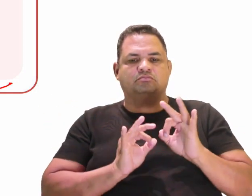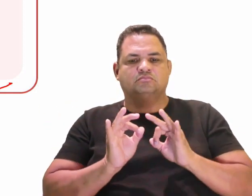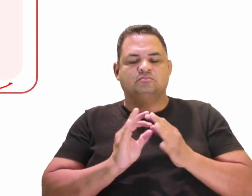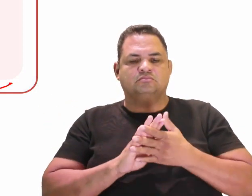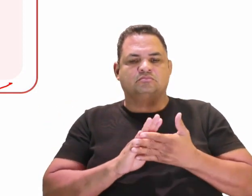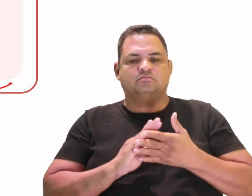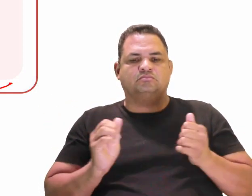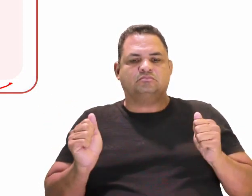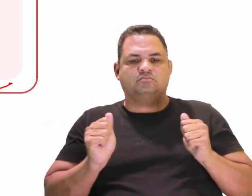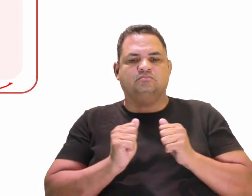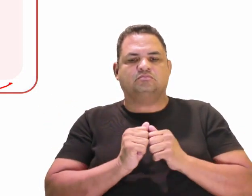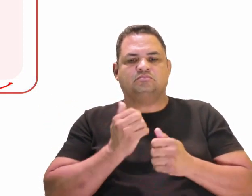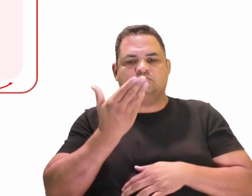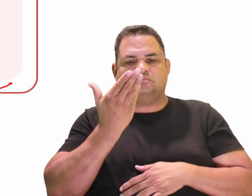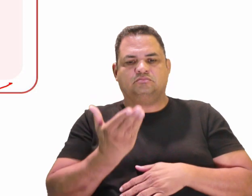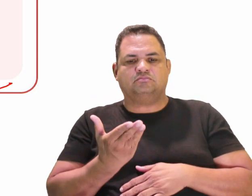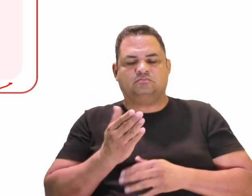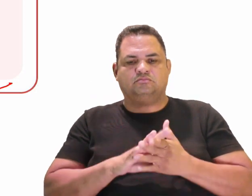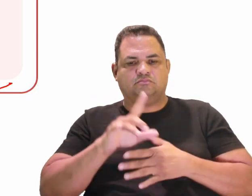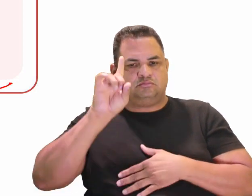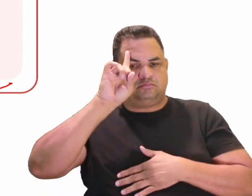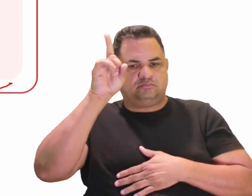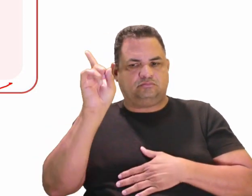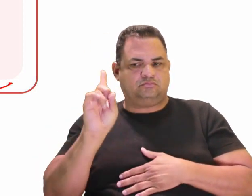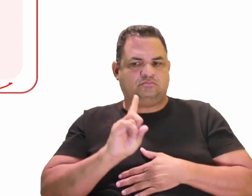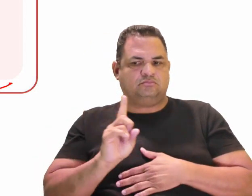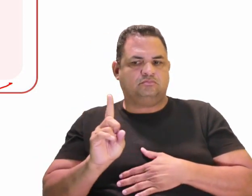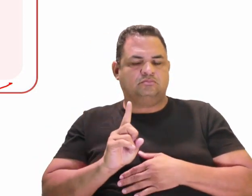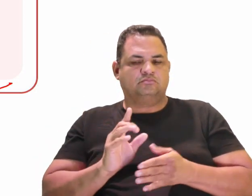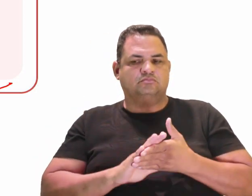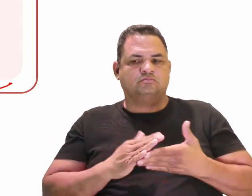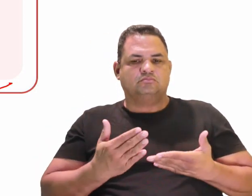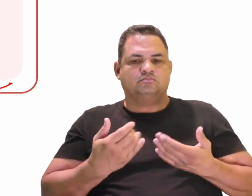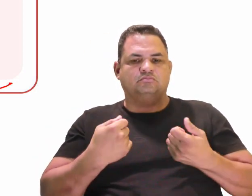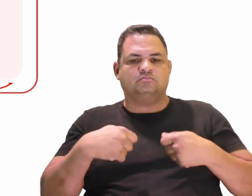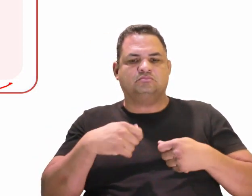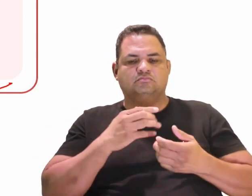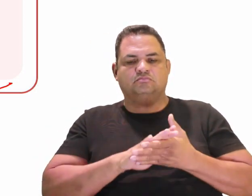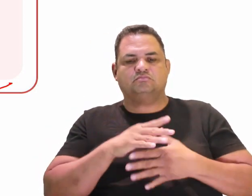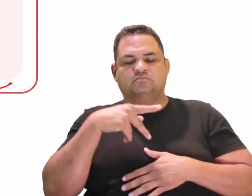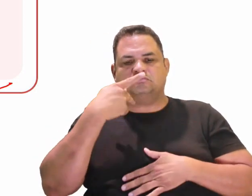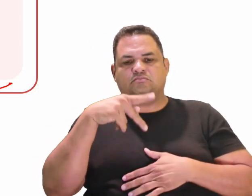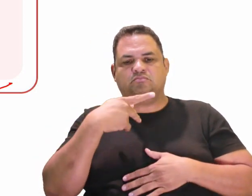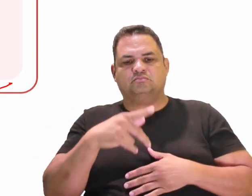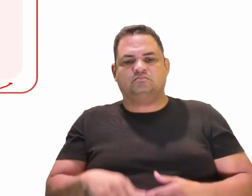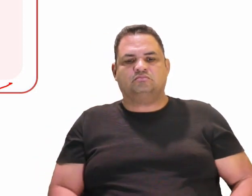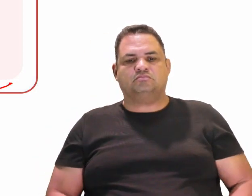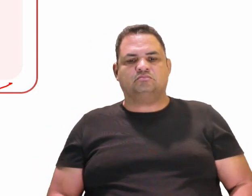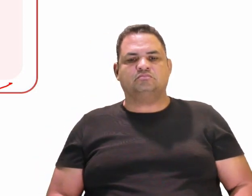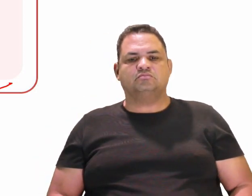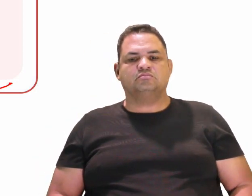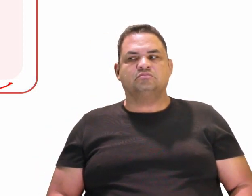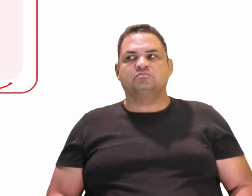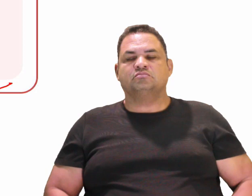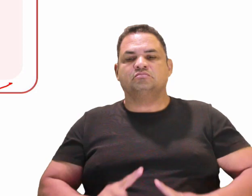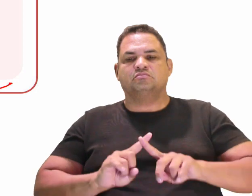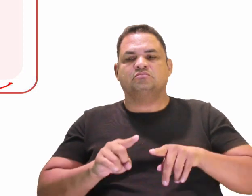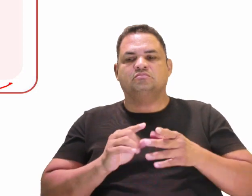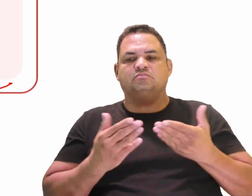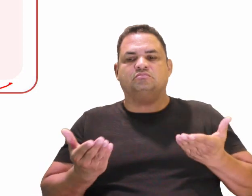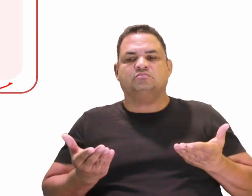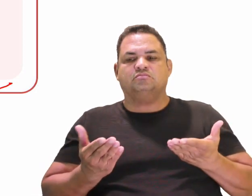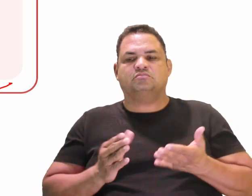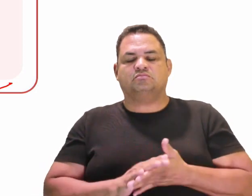contracta junto com can, para dar a ideia de negação. Você também poderia falar no, I cannot. Mas nas